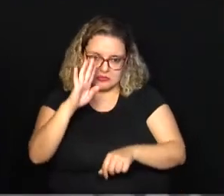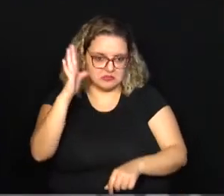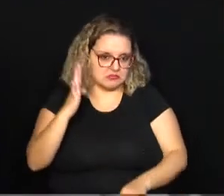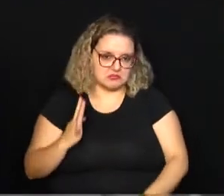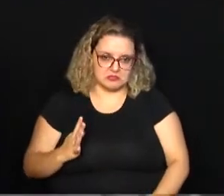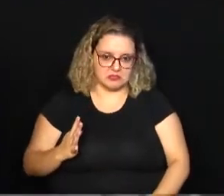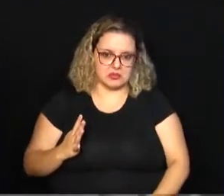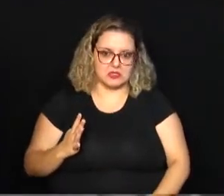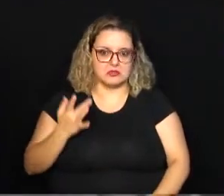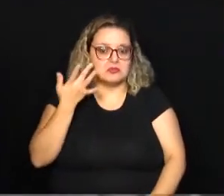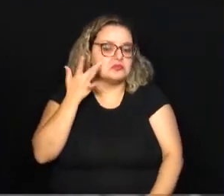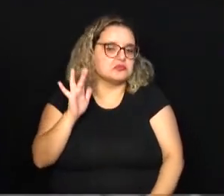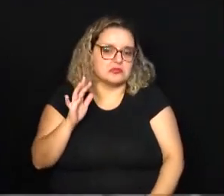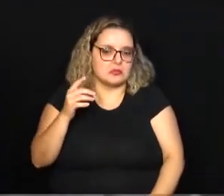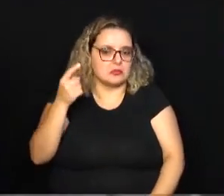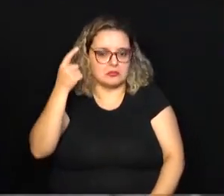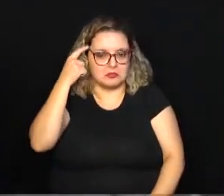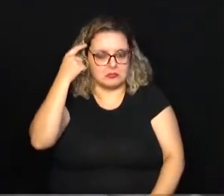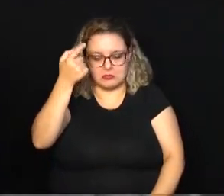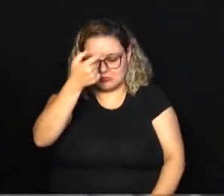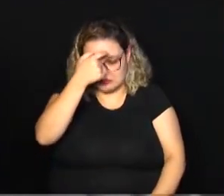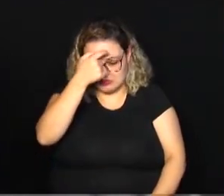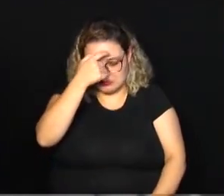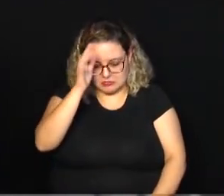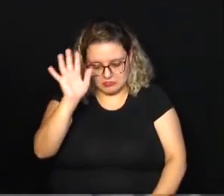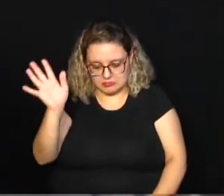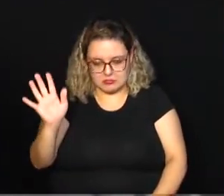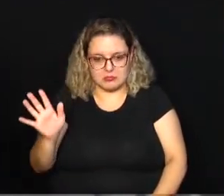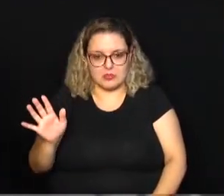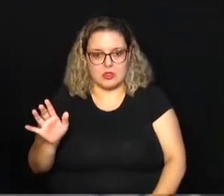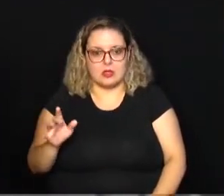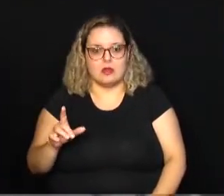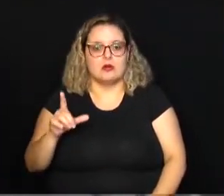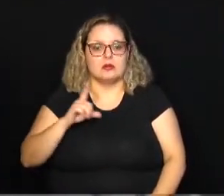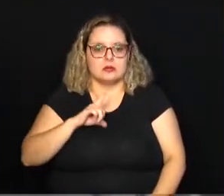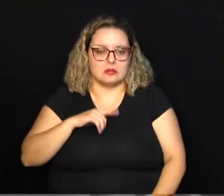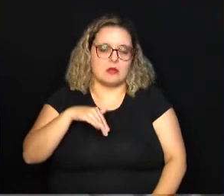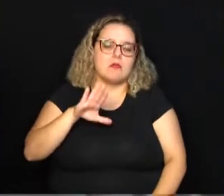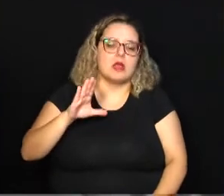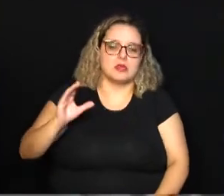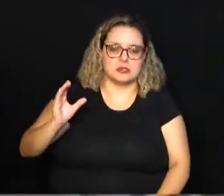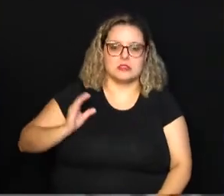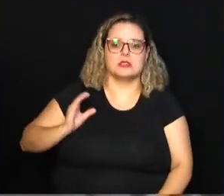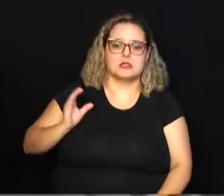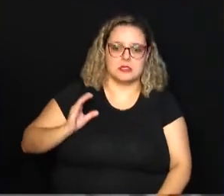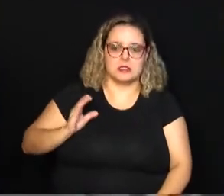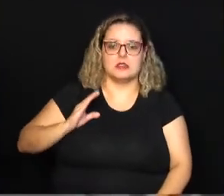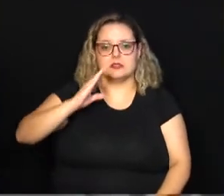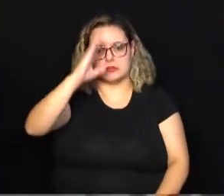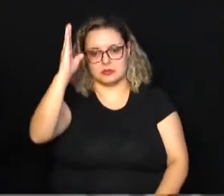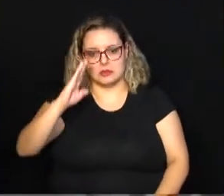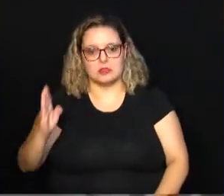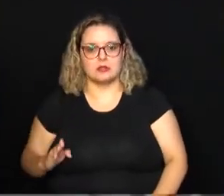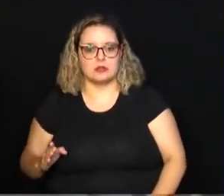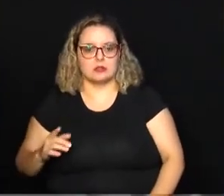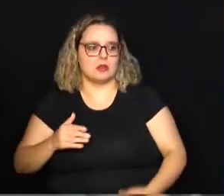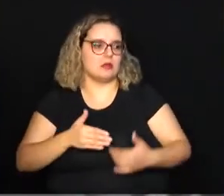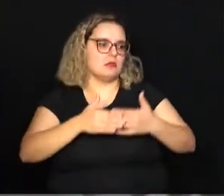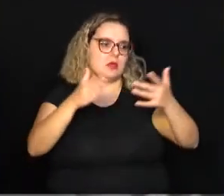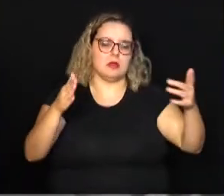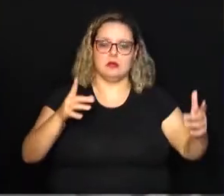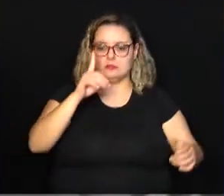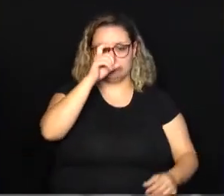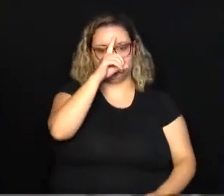número exato na cabeça. É o que mais produz riqueza nesse país aqui. Então, ele tem a maior rede hospitalar. E